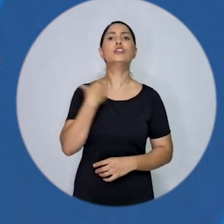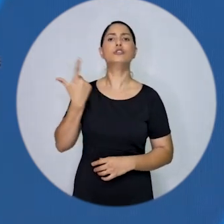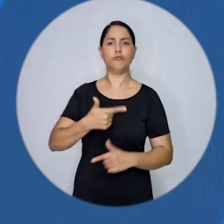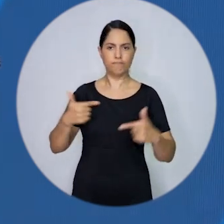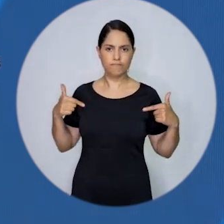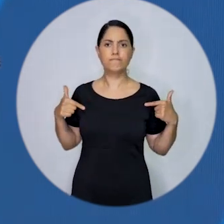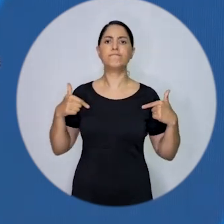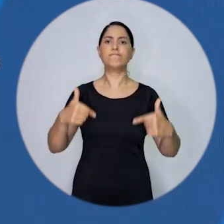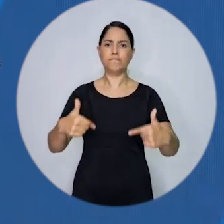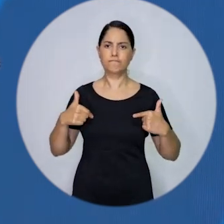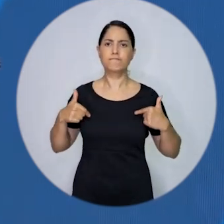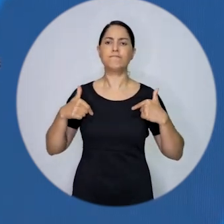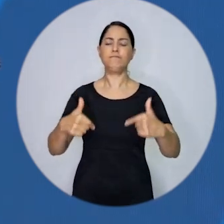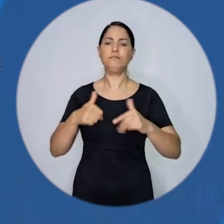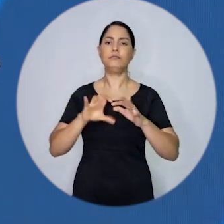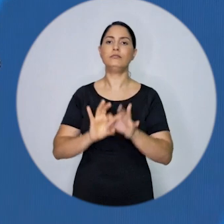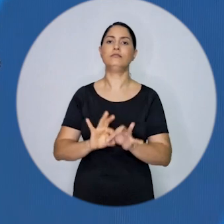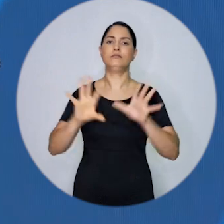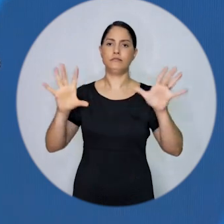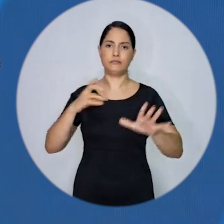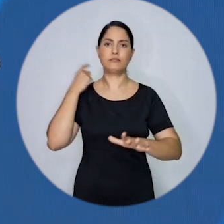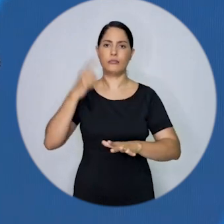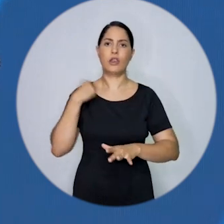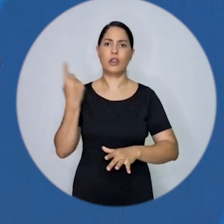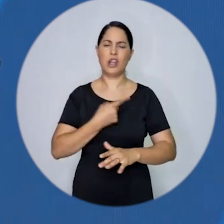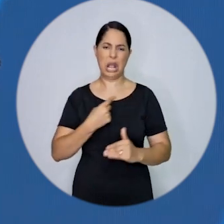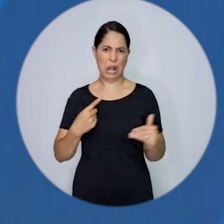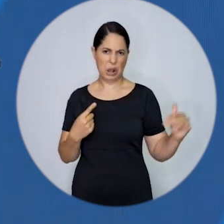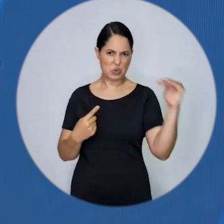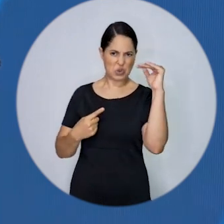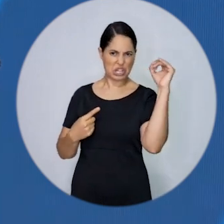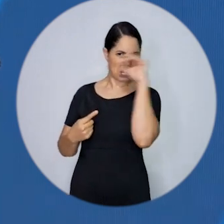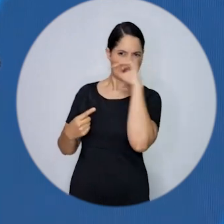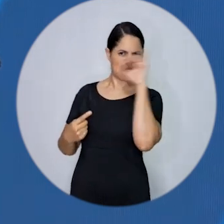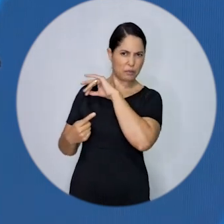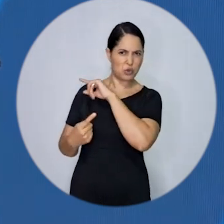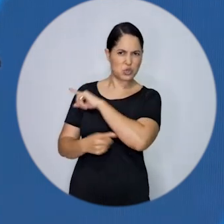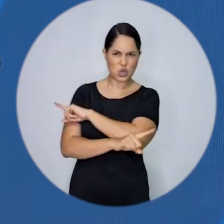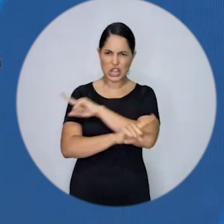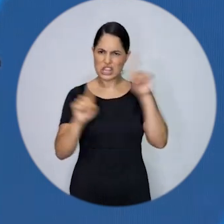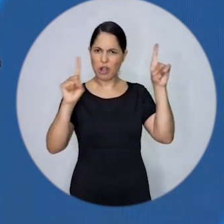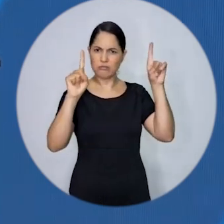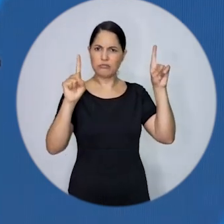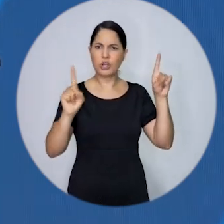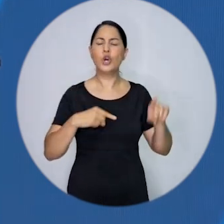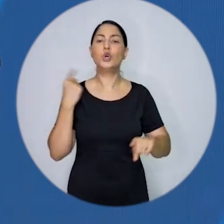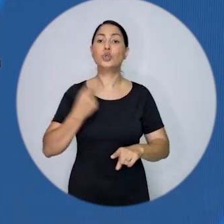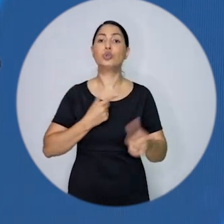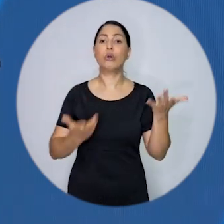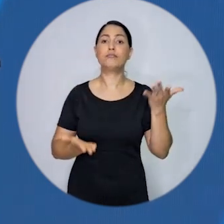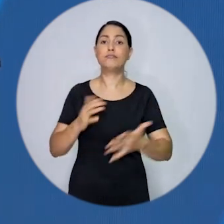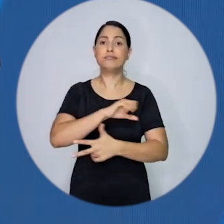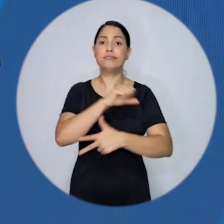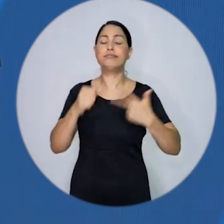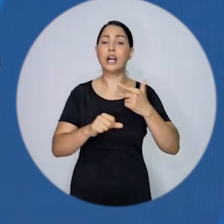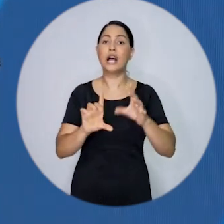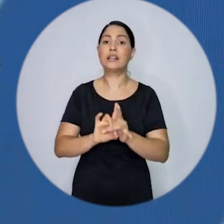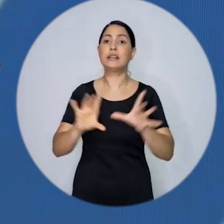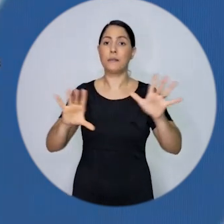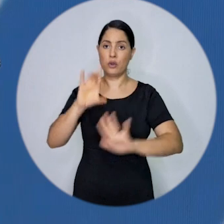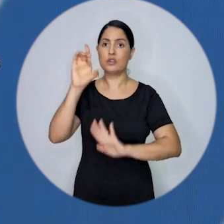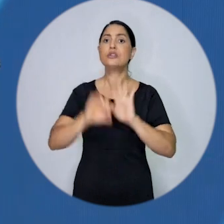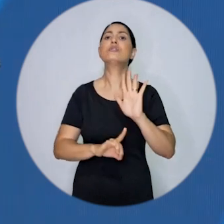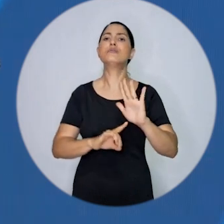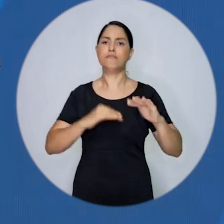atuando pela independência e sem permitir o abuso de autoridade. O equilíbrio entre os poderes e a sociedade civil é vital para o